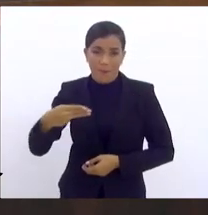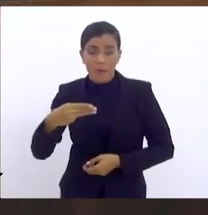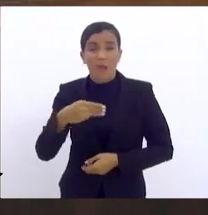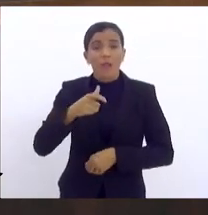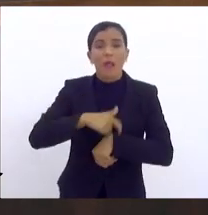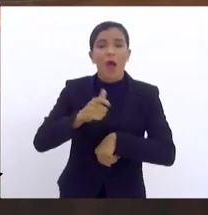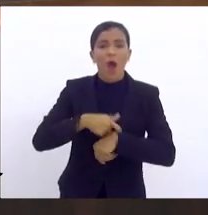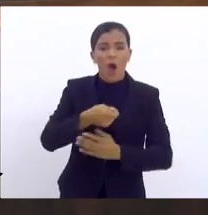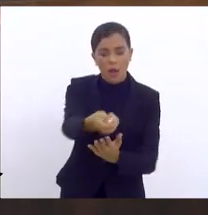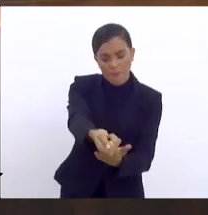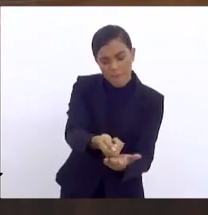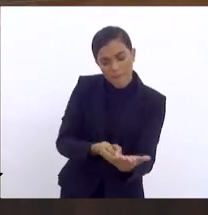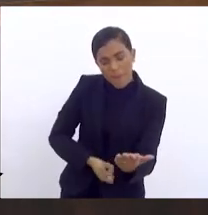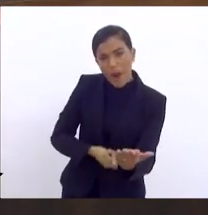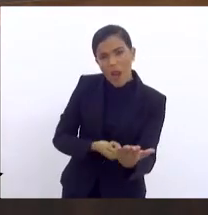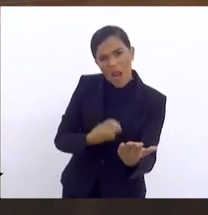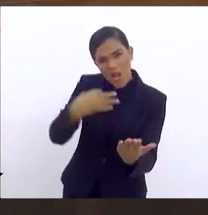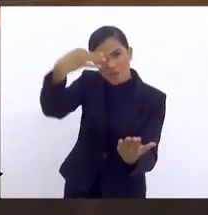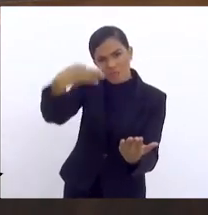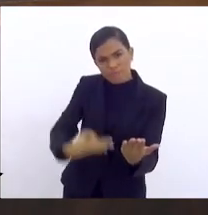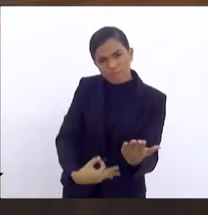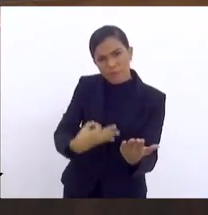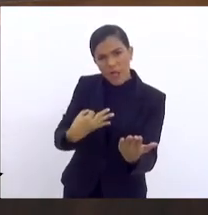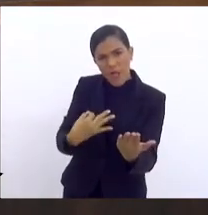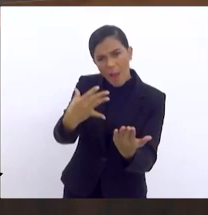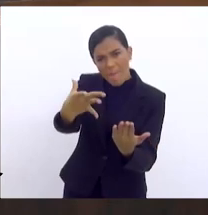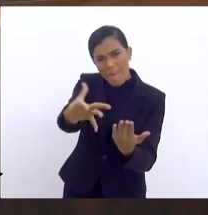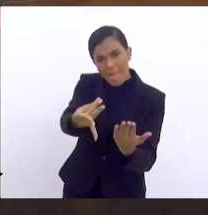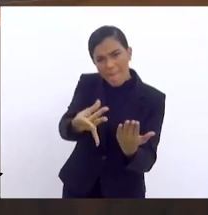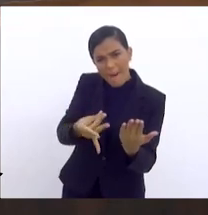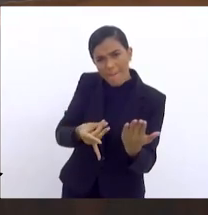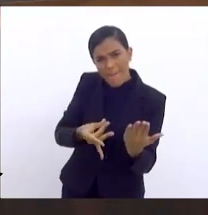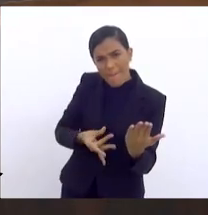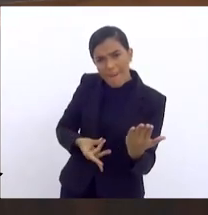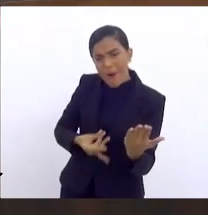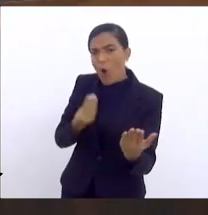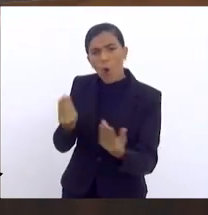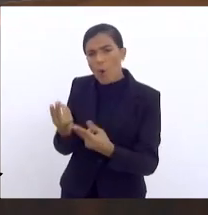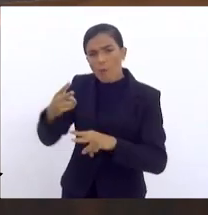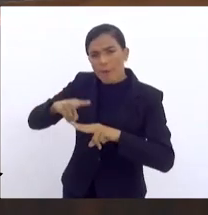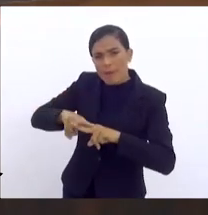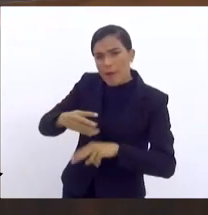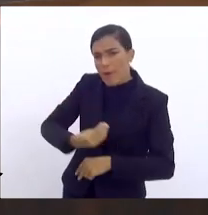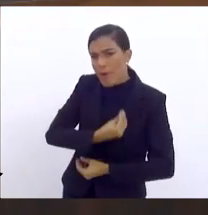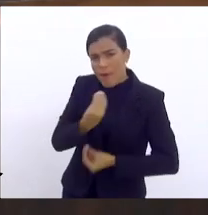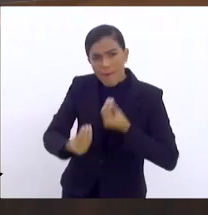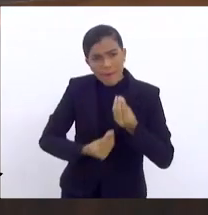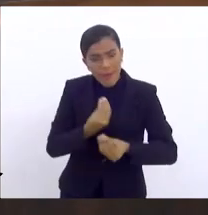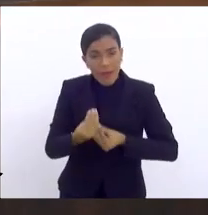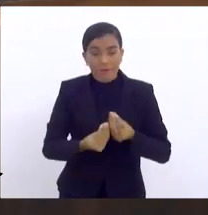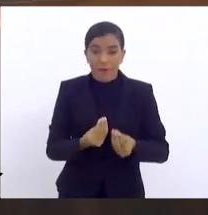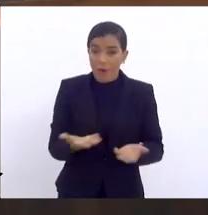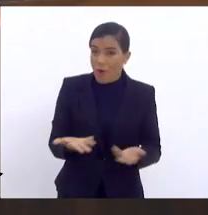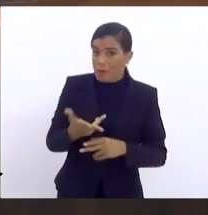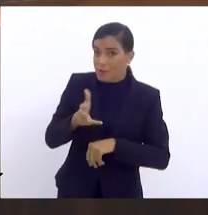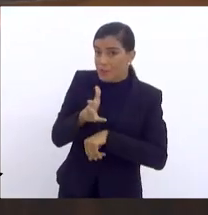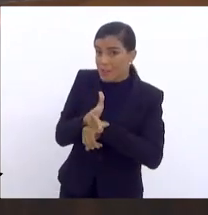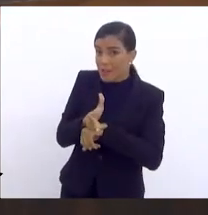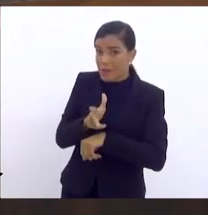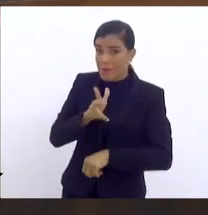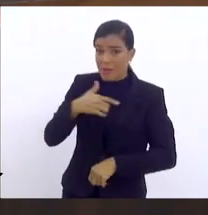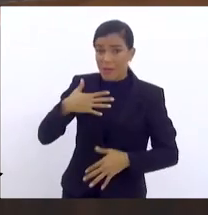faz a ocorrência da forma como aconteceu totalmente amarrada como prender ou como estava e hoje tem até câmera